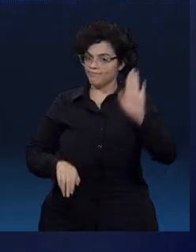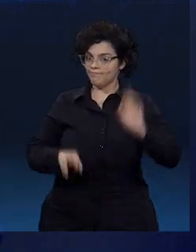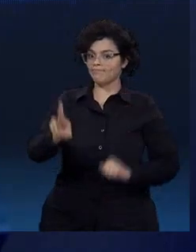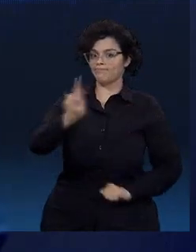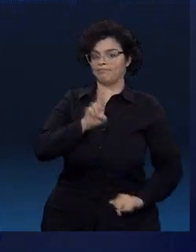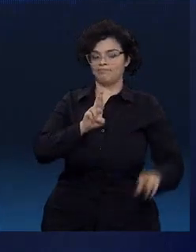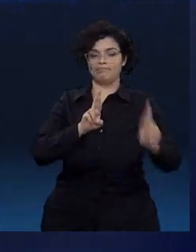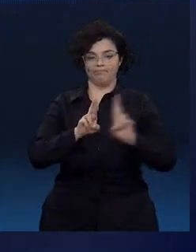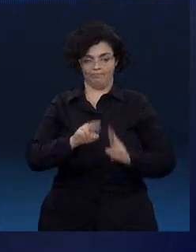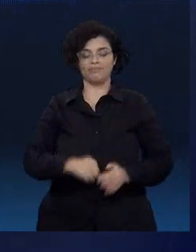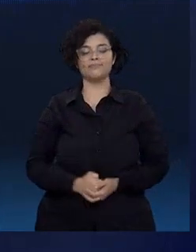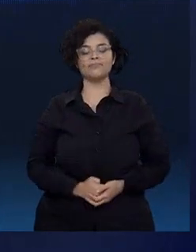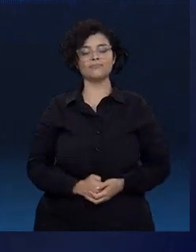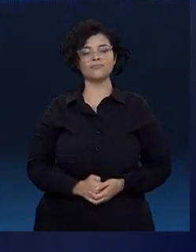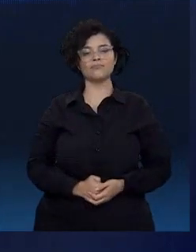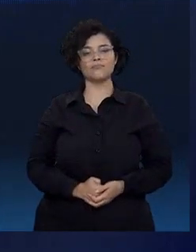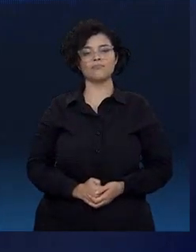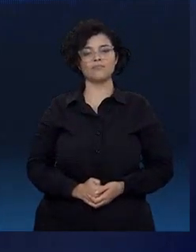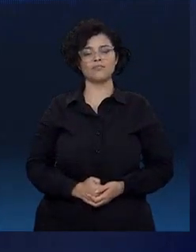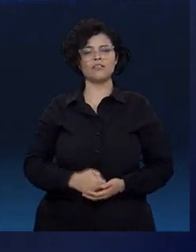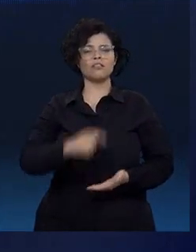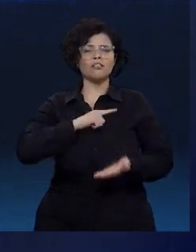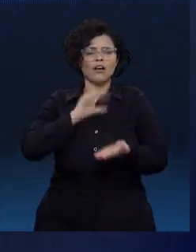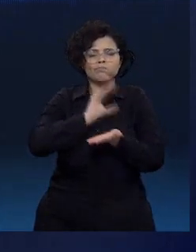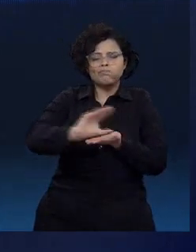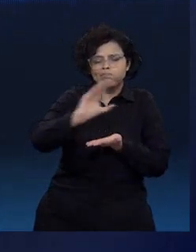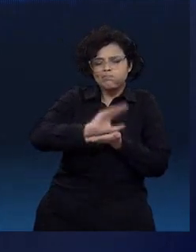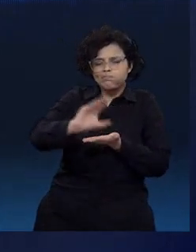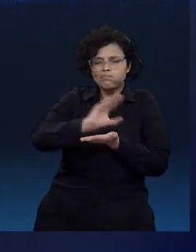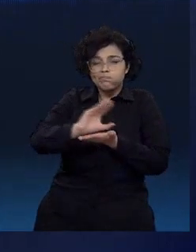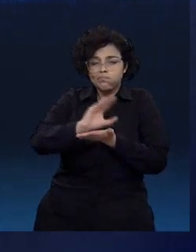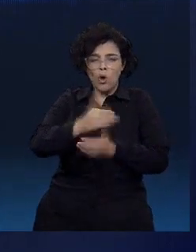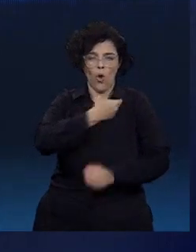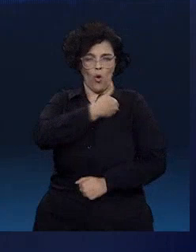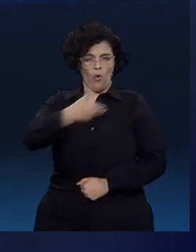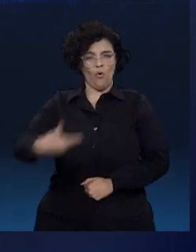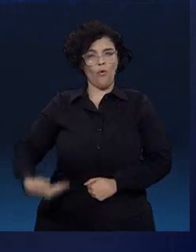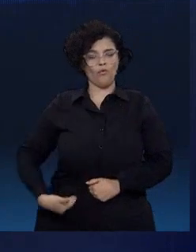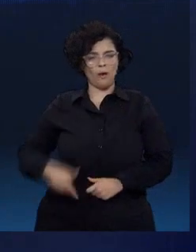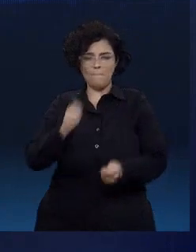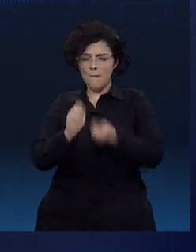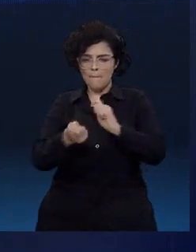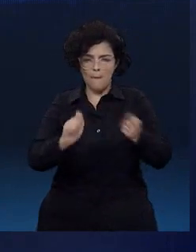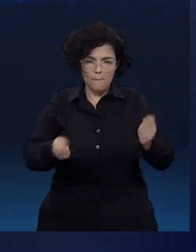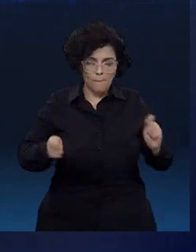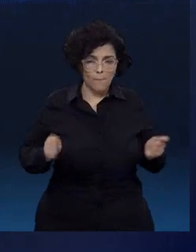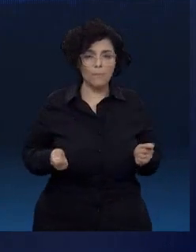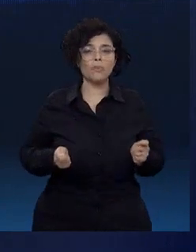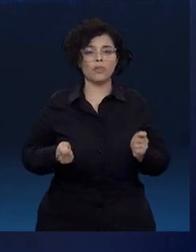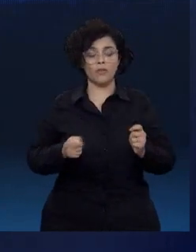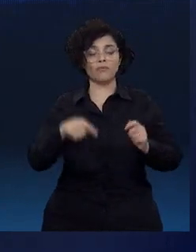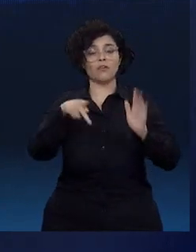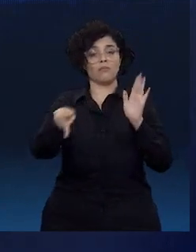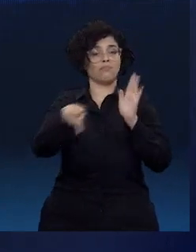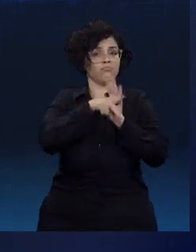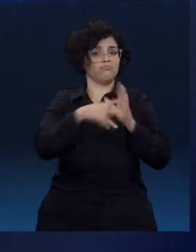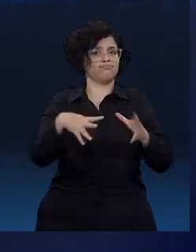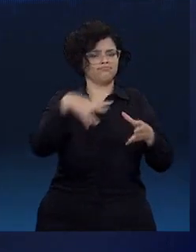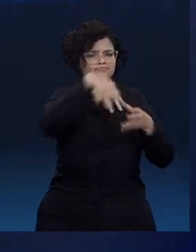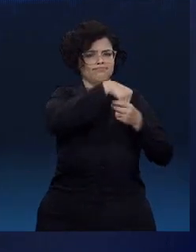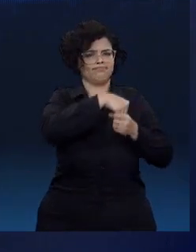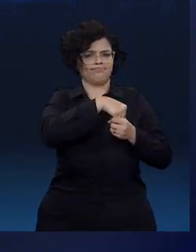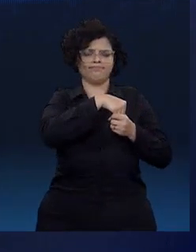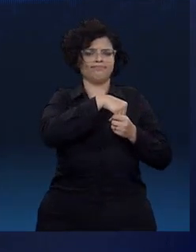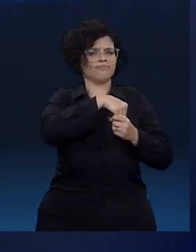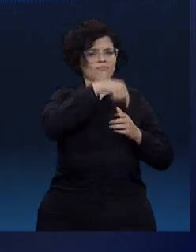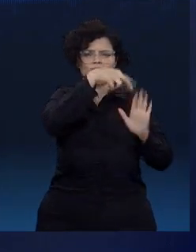existem dois tipos de despesa do governo aquelas que são feitas por ordem constitucional sem